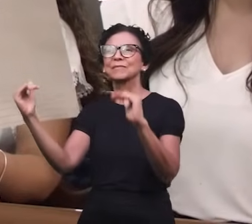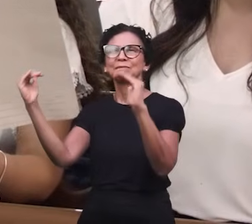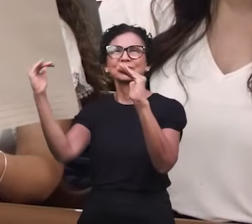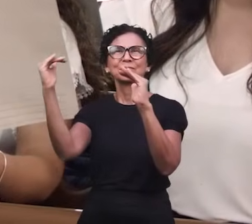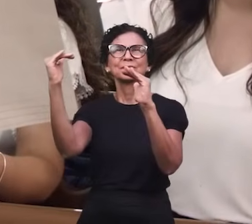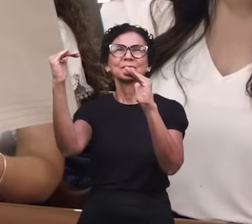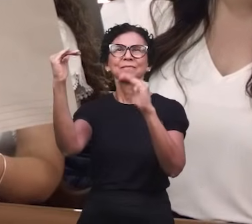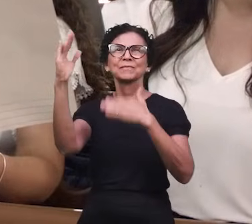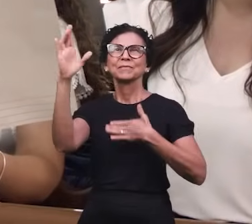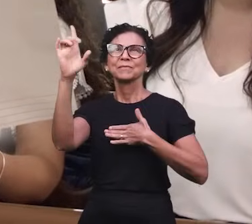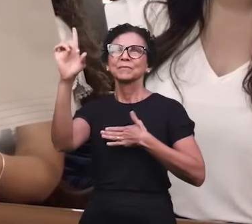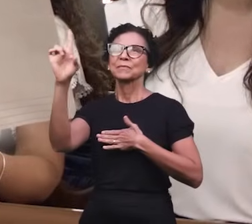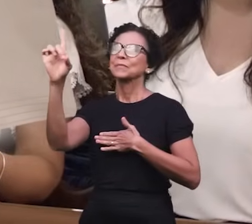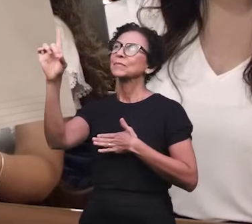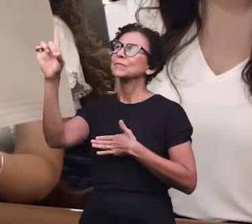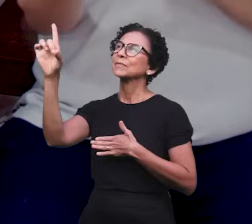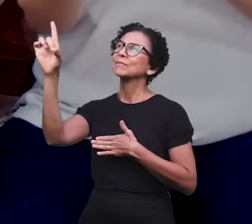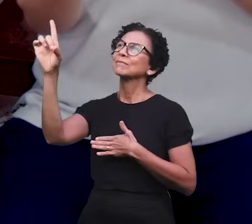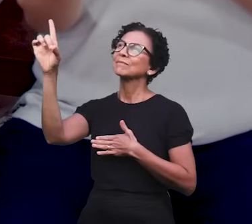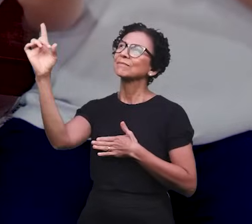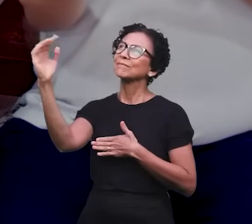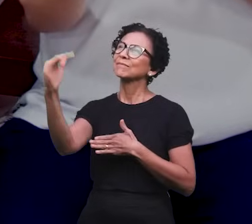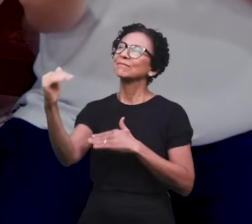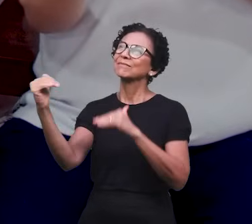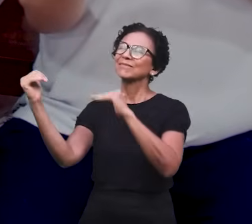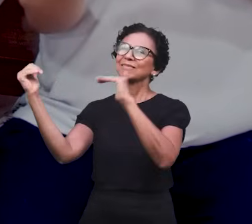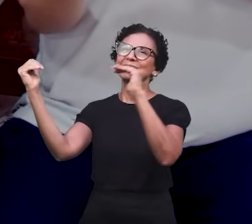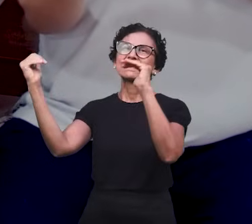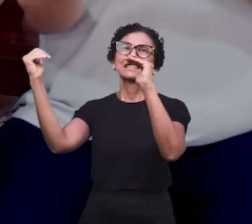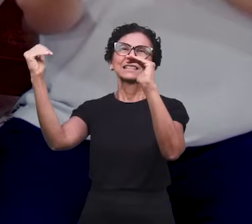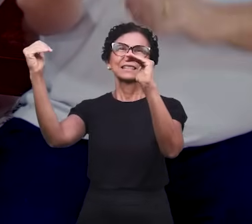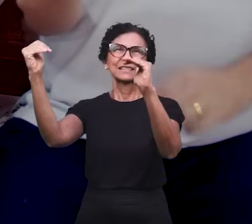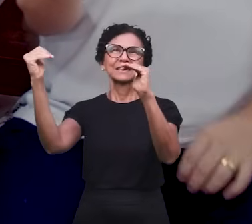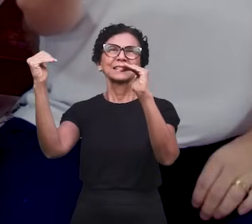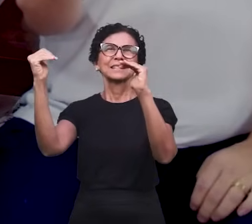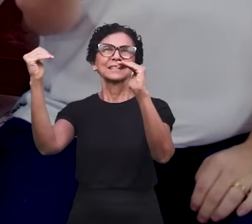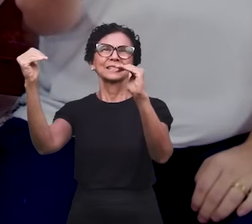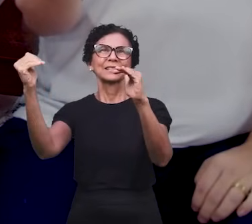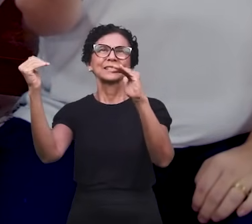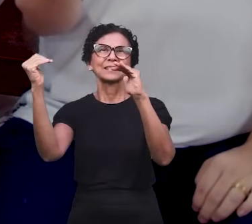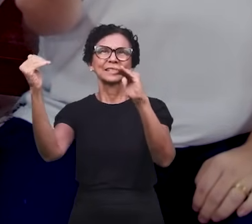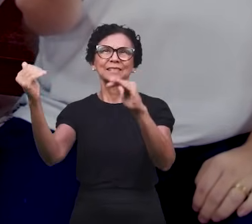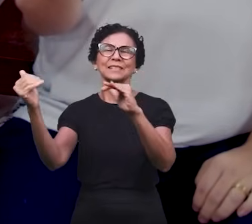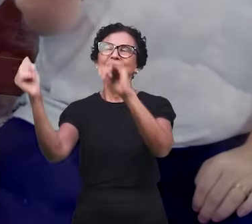Se exalt Deus. Se exaltamos